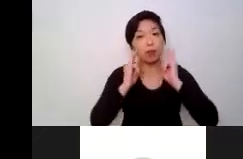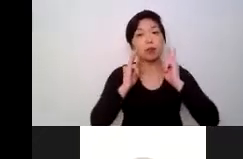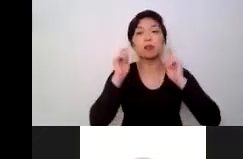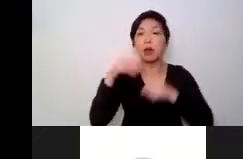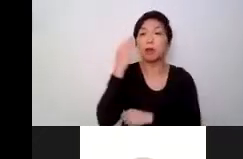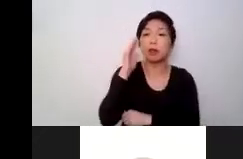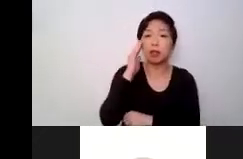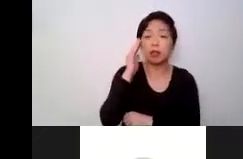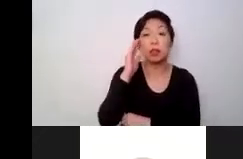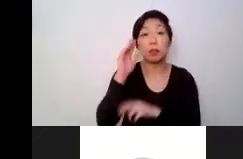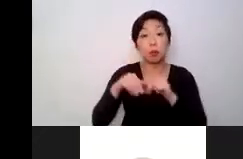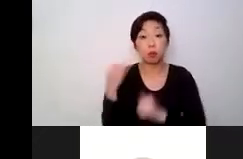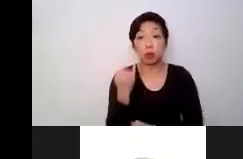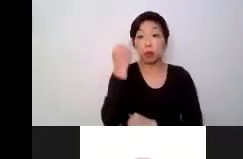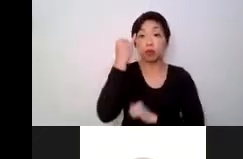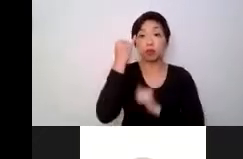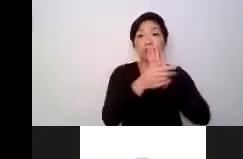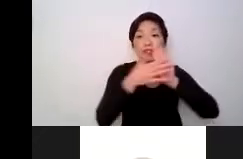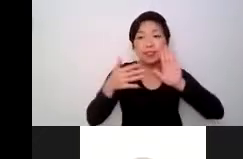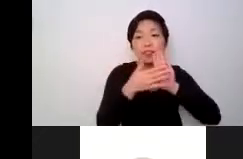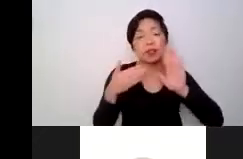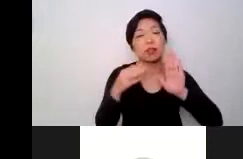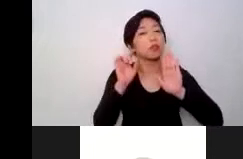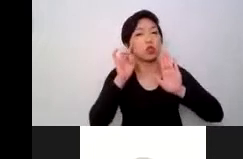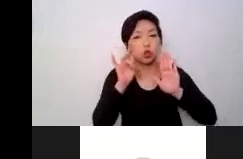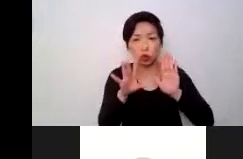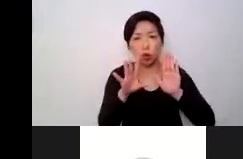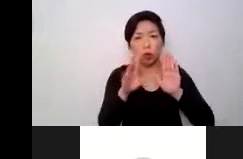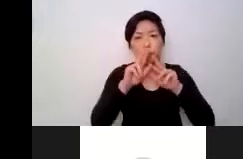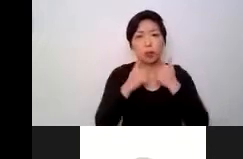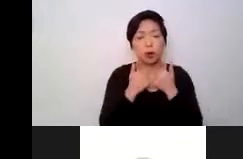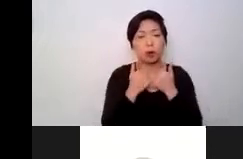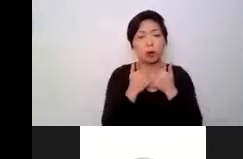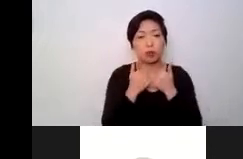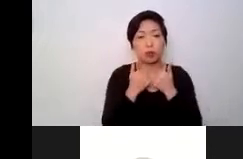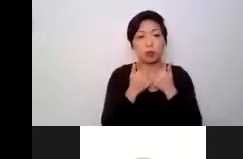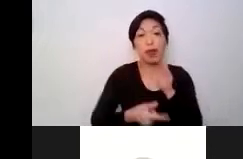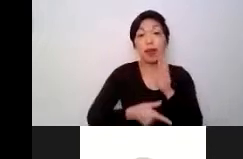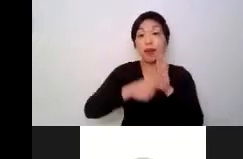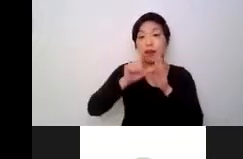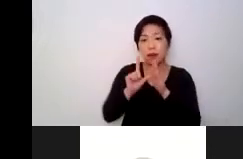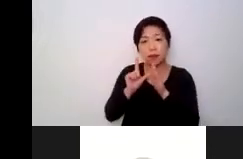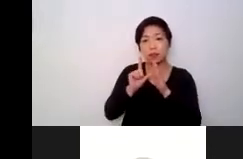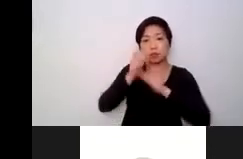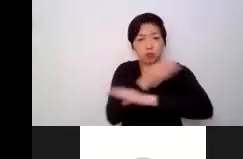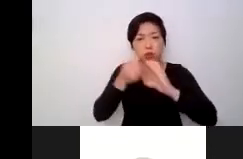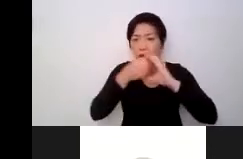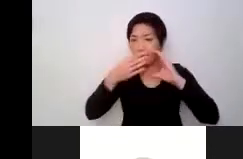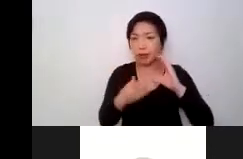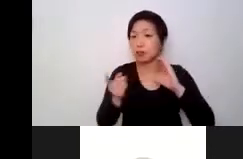estética não só por ser um antecessor do modernismo pelas suas características